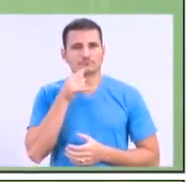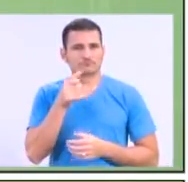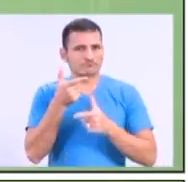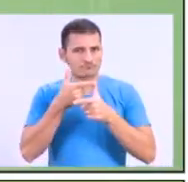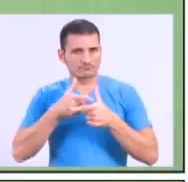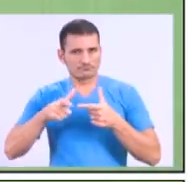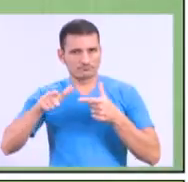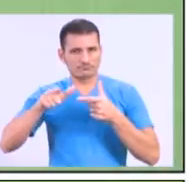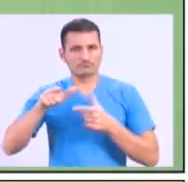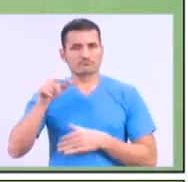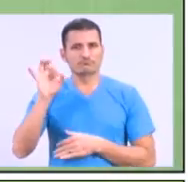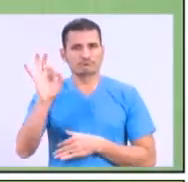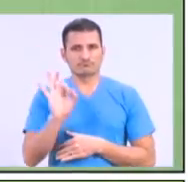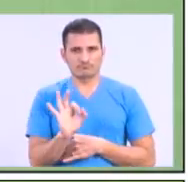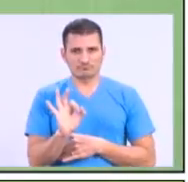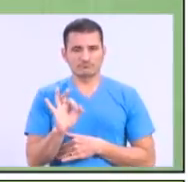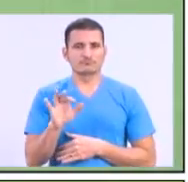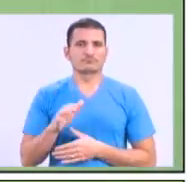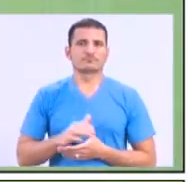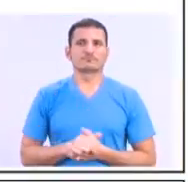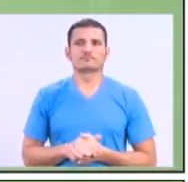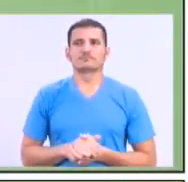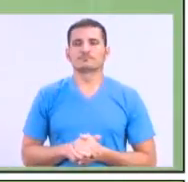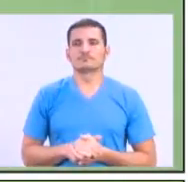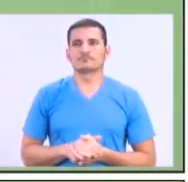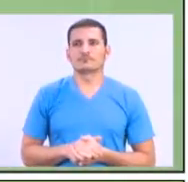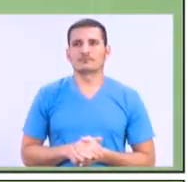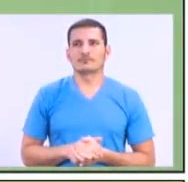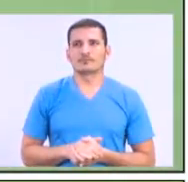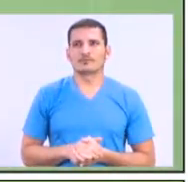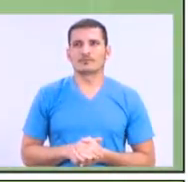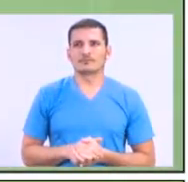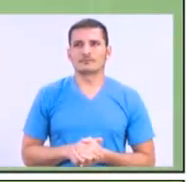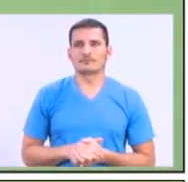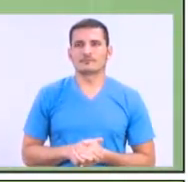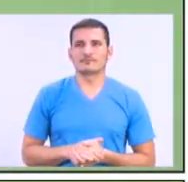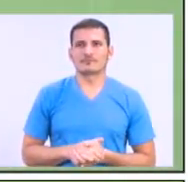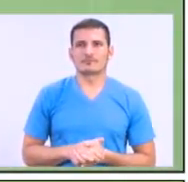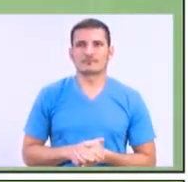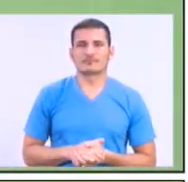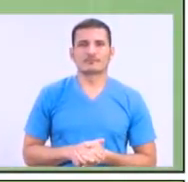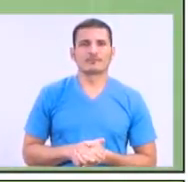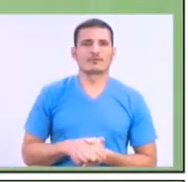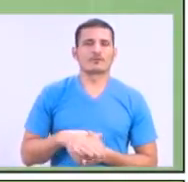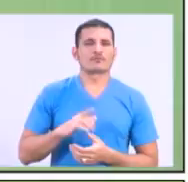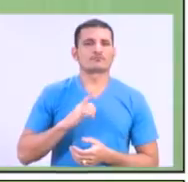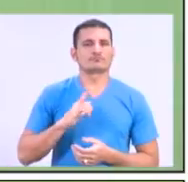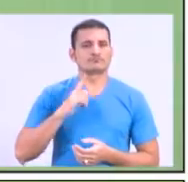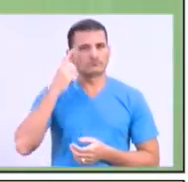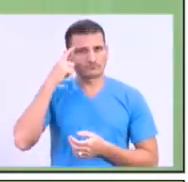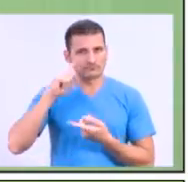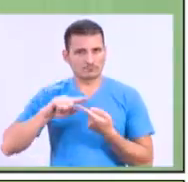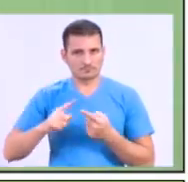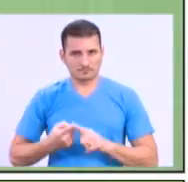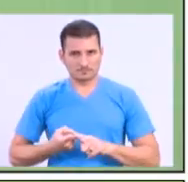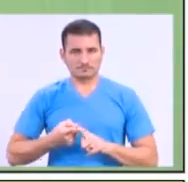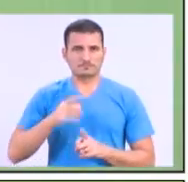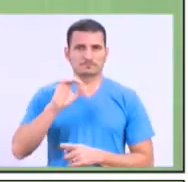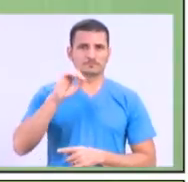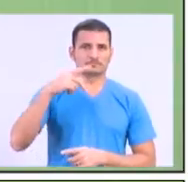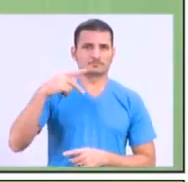divisão, né, nós utilizamos porcentagem. Os operadores lógicos, quando a gente trabalha com